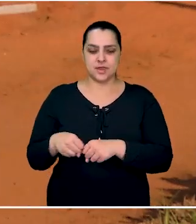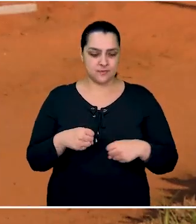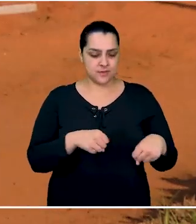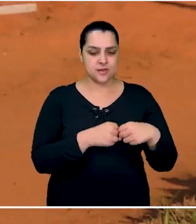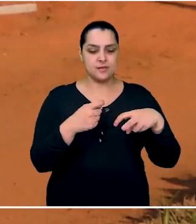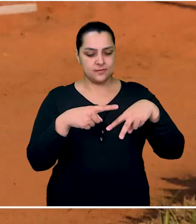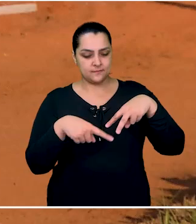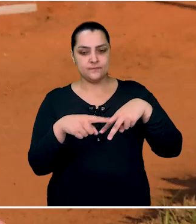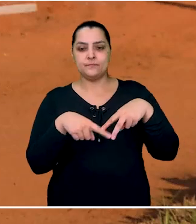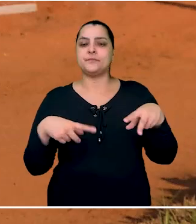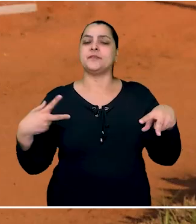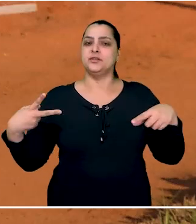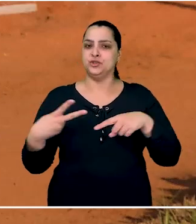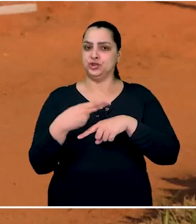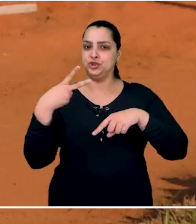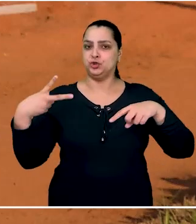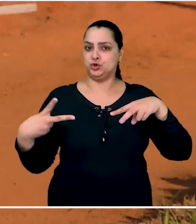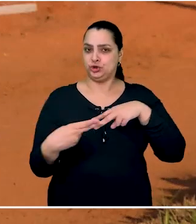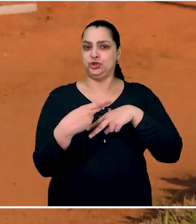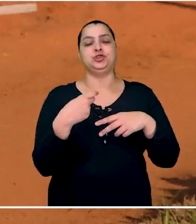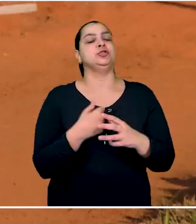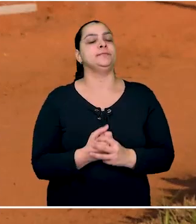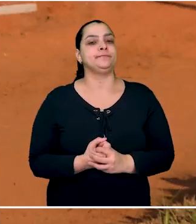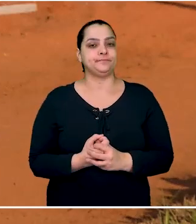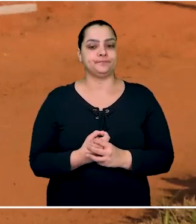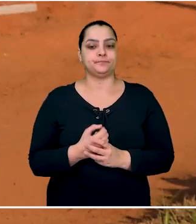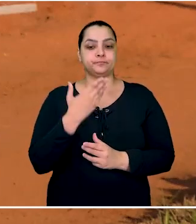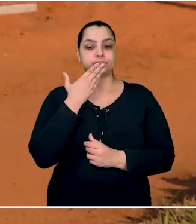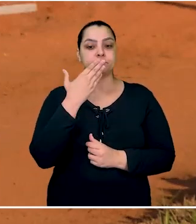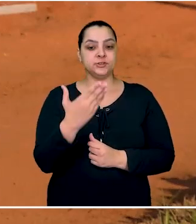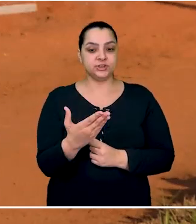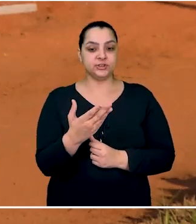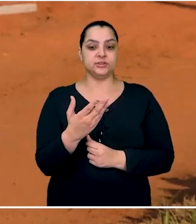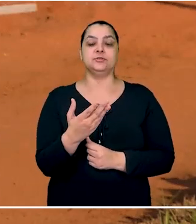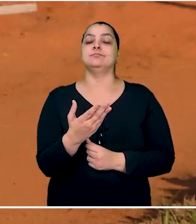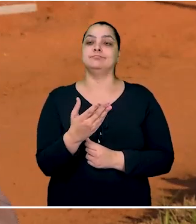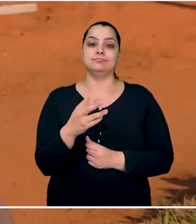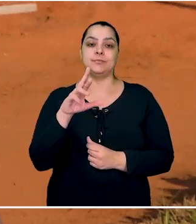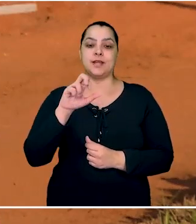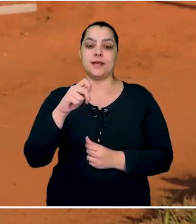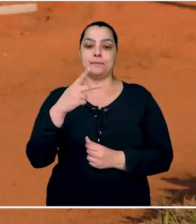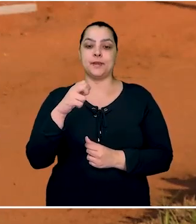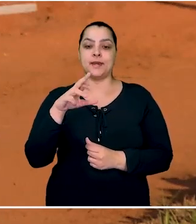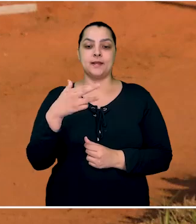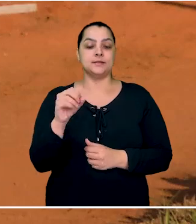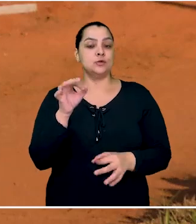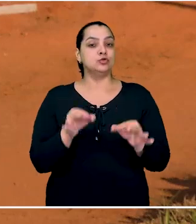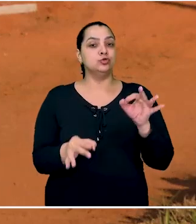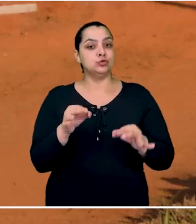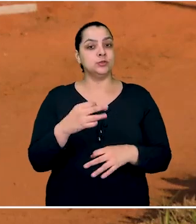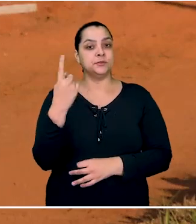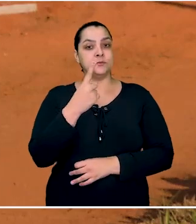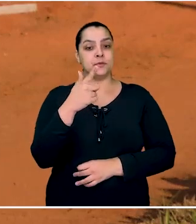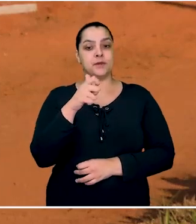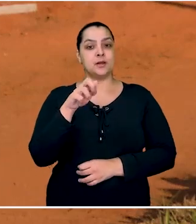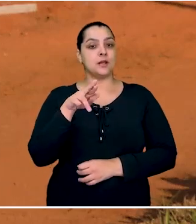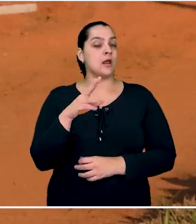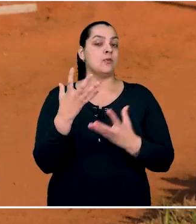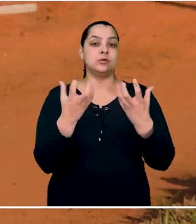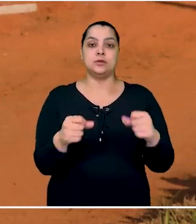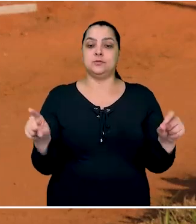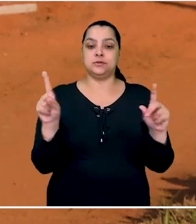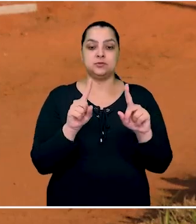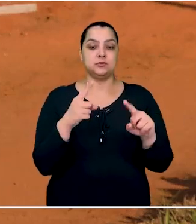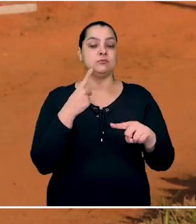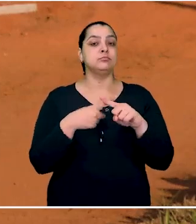teve que ser submetido a cirurgias. O pedido de reparação não foi aceito pelo juízo de primeiro grau,